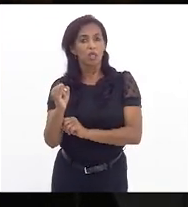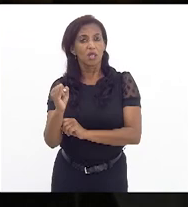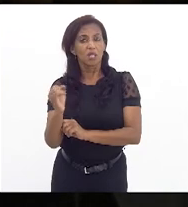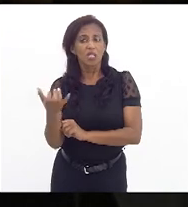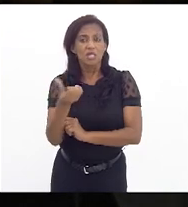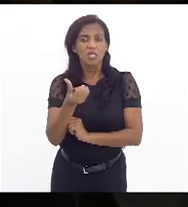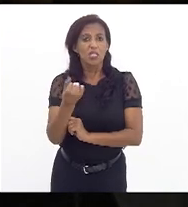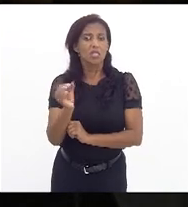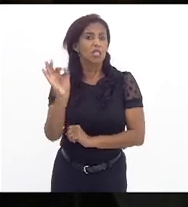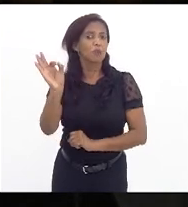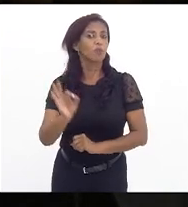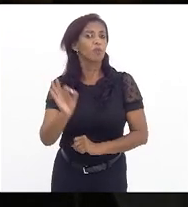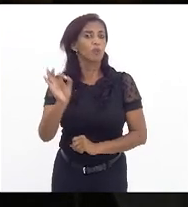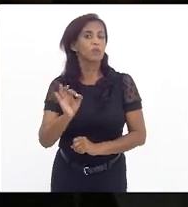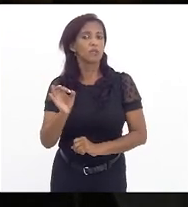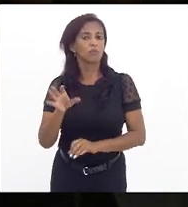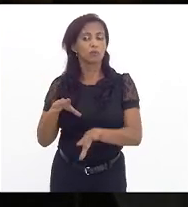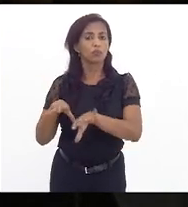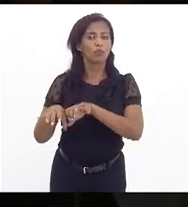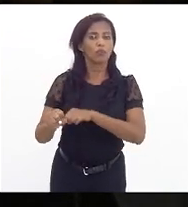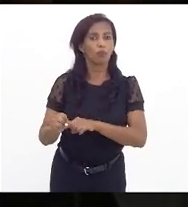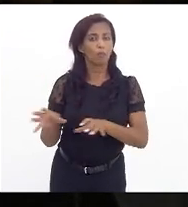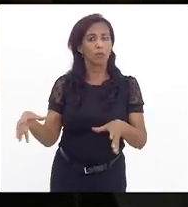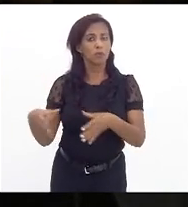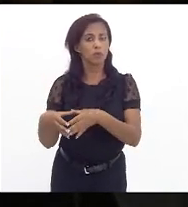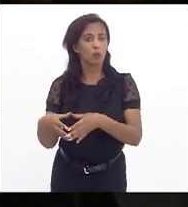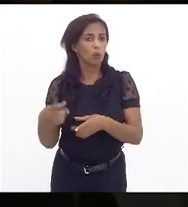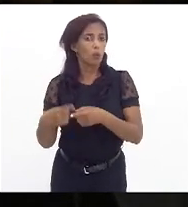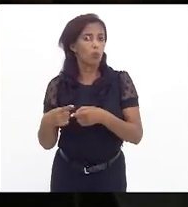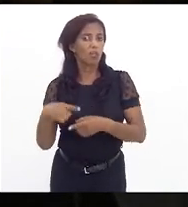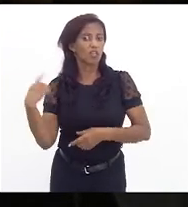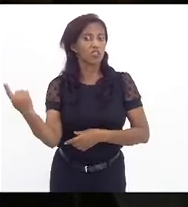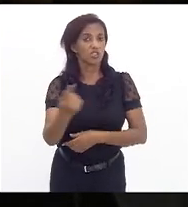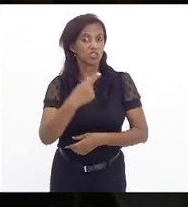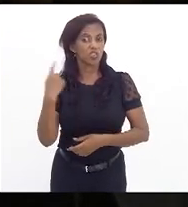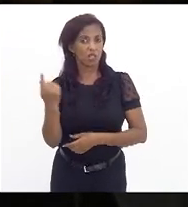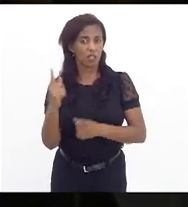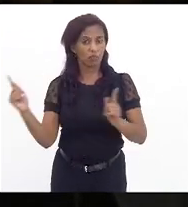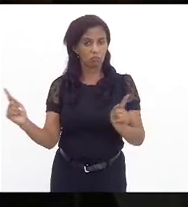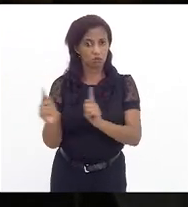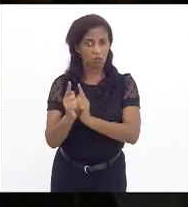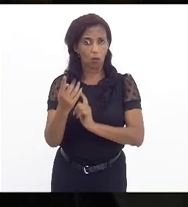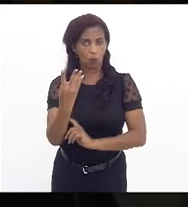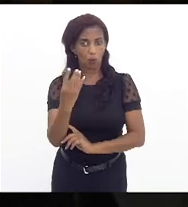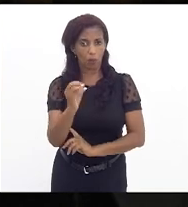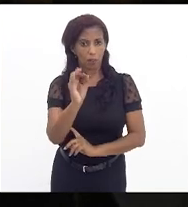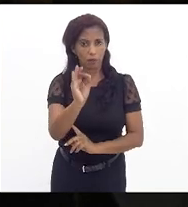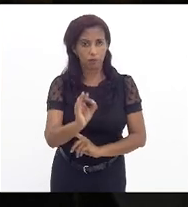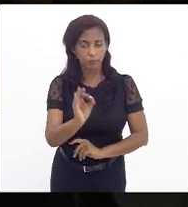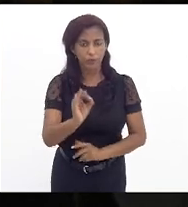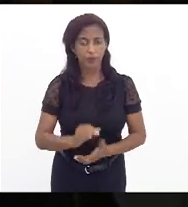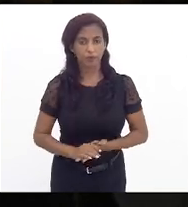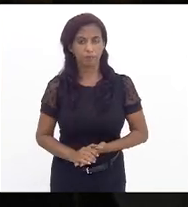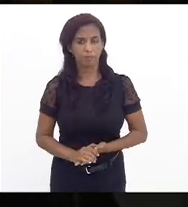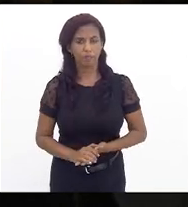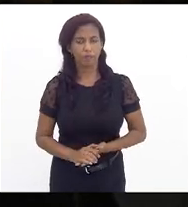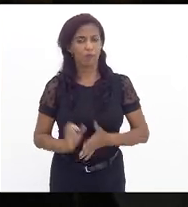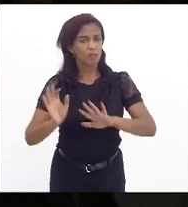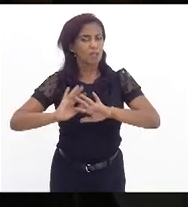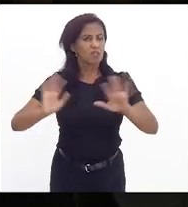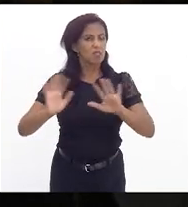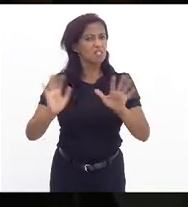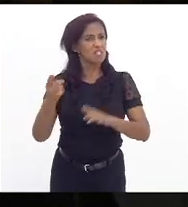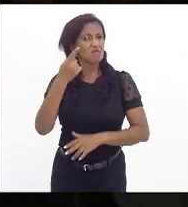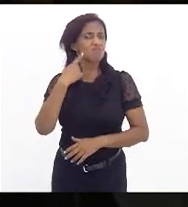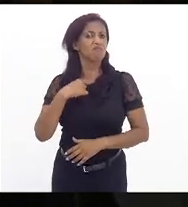a 60% da sua formação, porque a formação geral está reduzida a 40%, sem ser essa